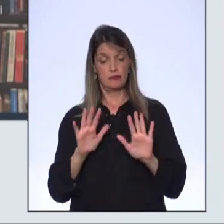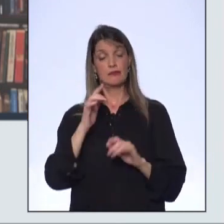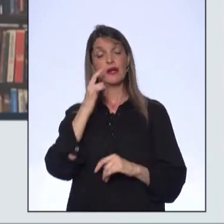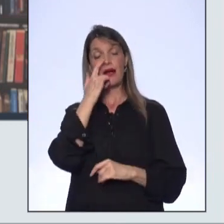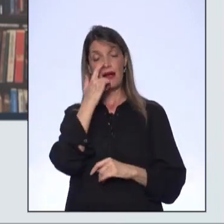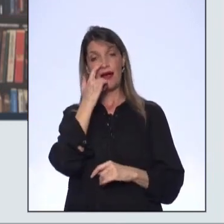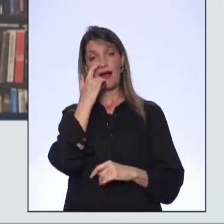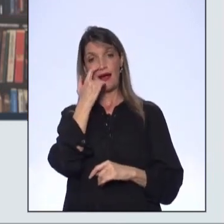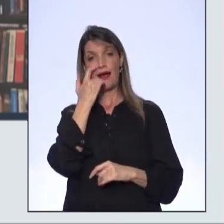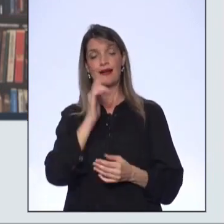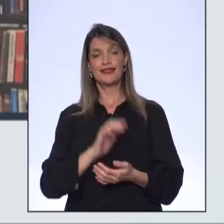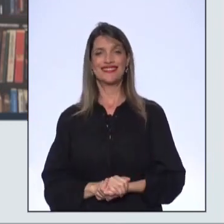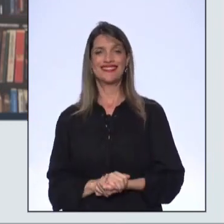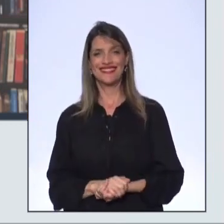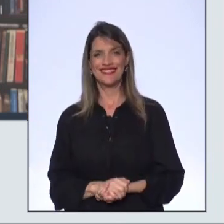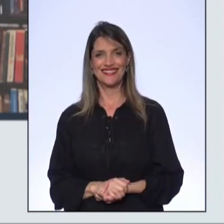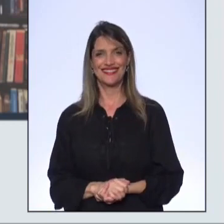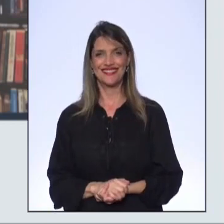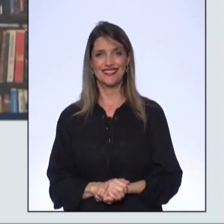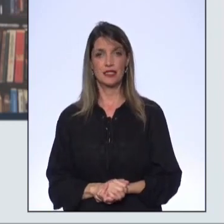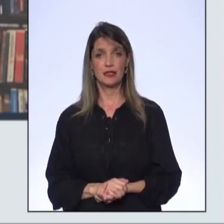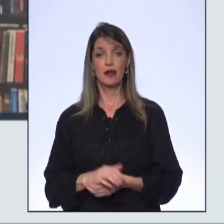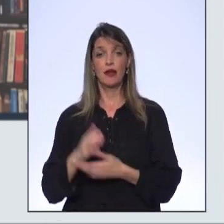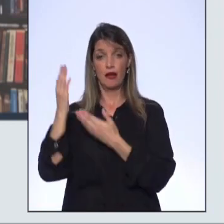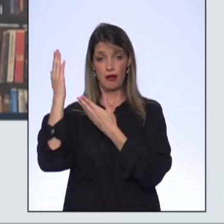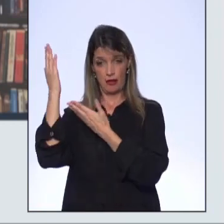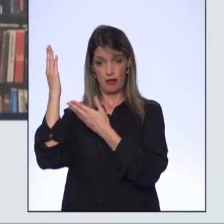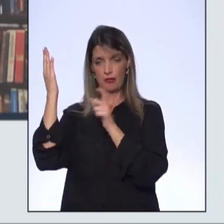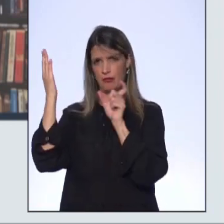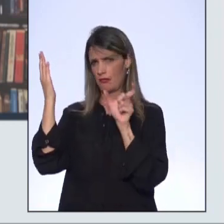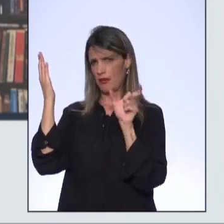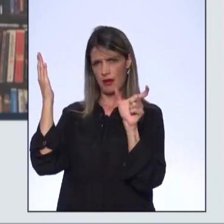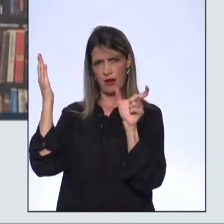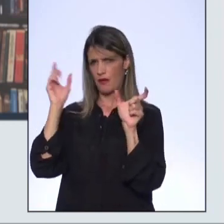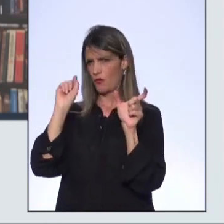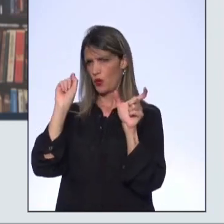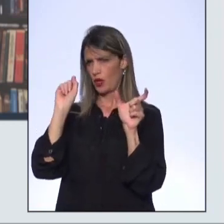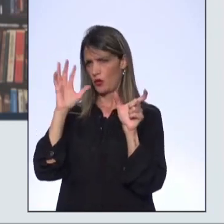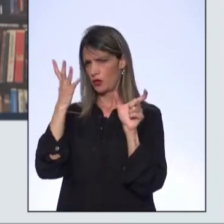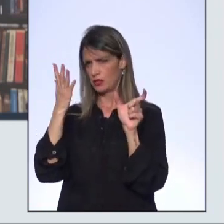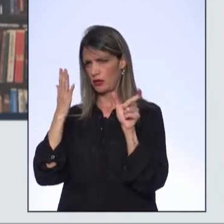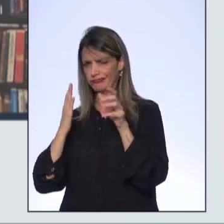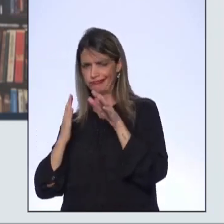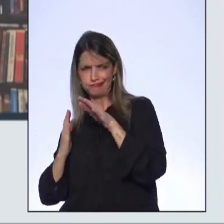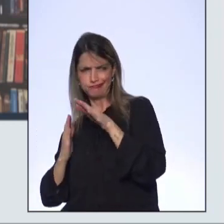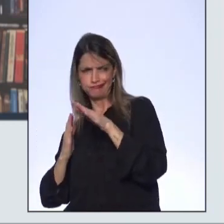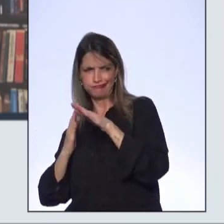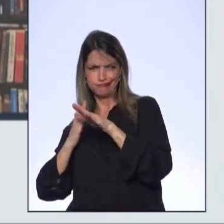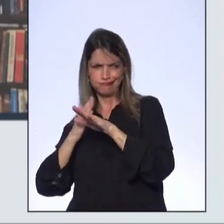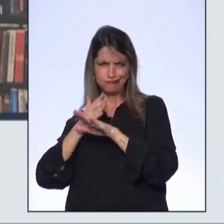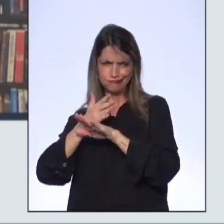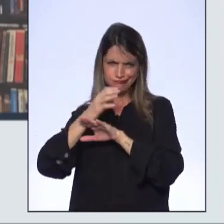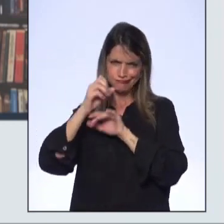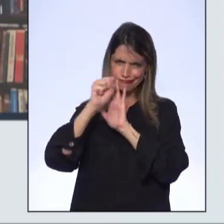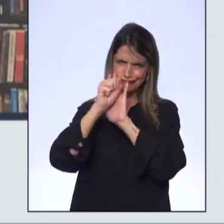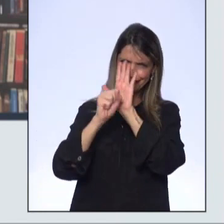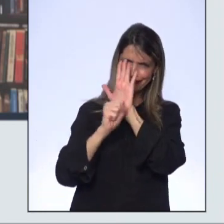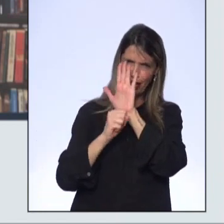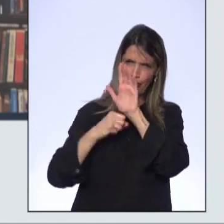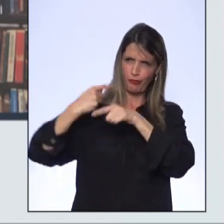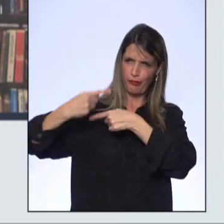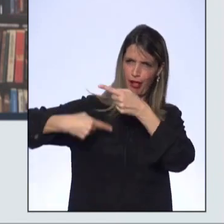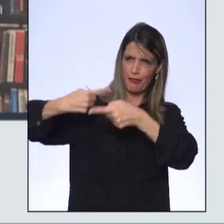entretanto, todavia, não obstante, o patrimonialismo atravessou o tempo, atravessou os séculos e continua